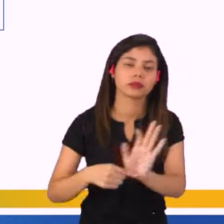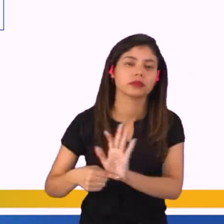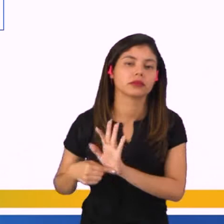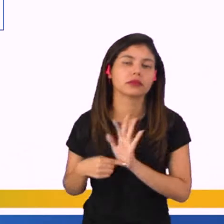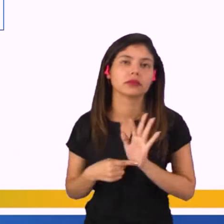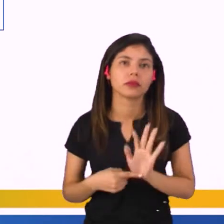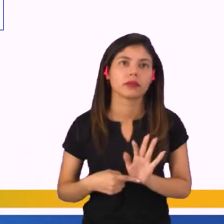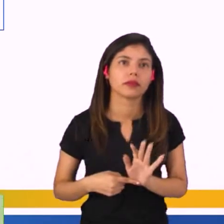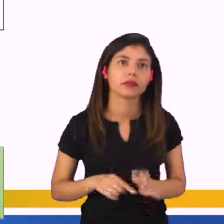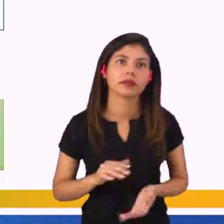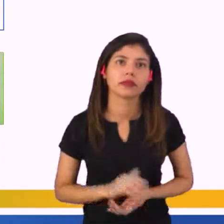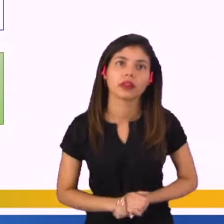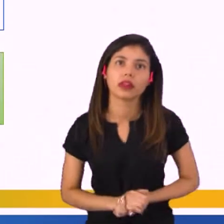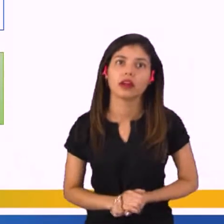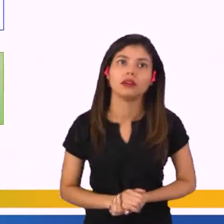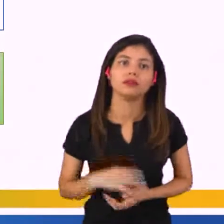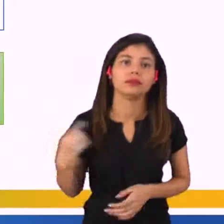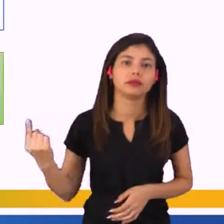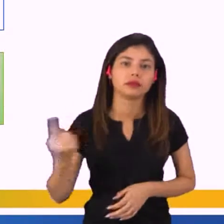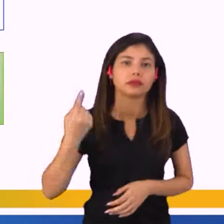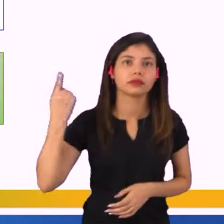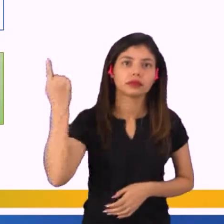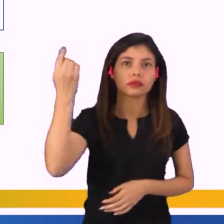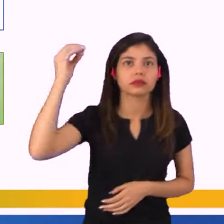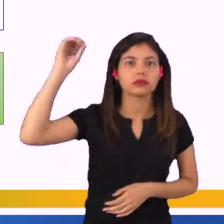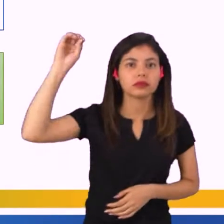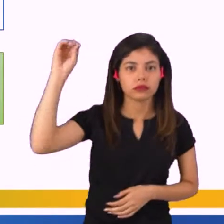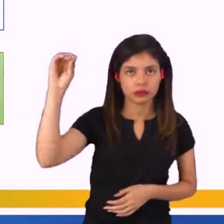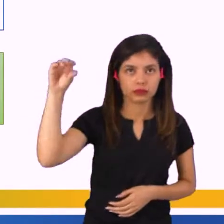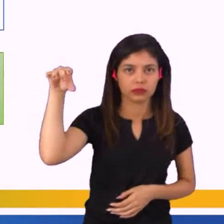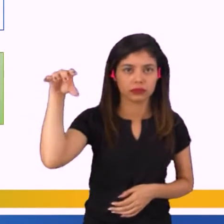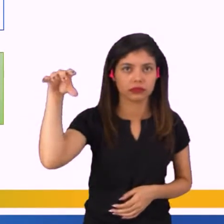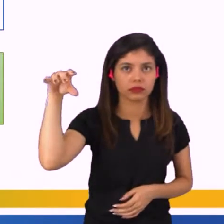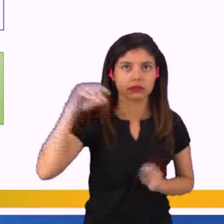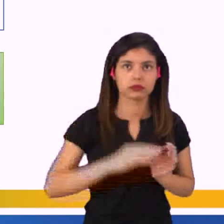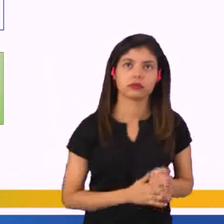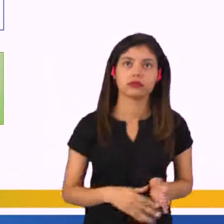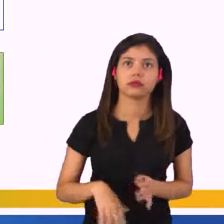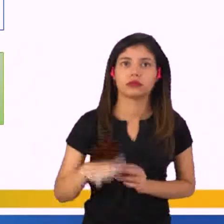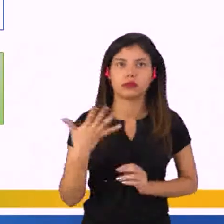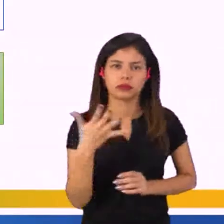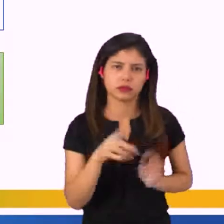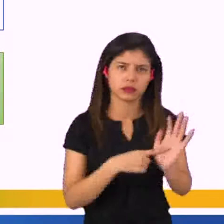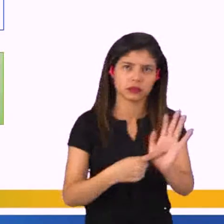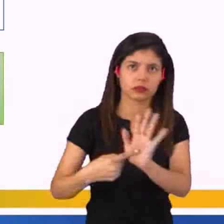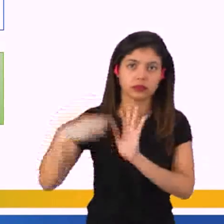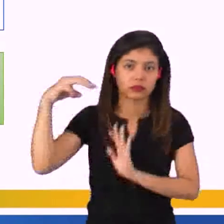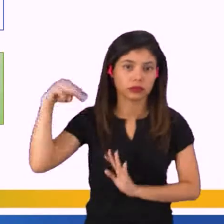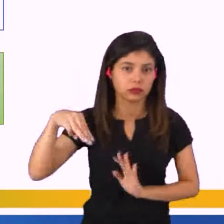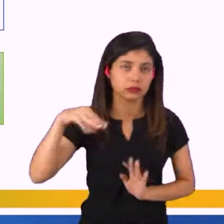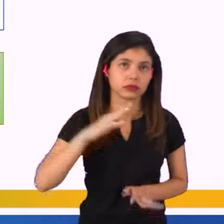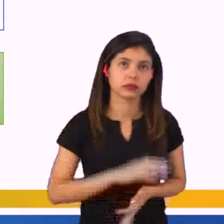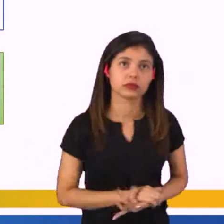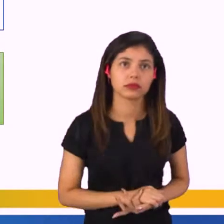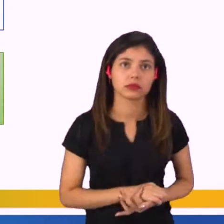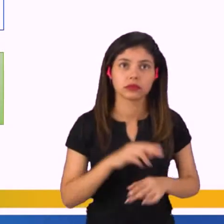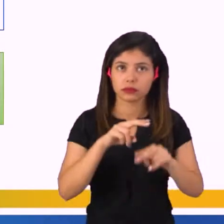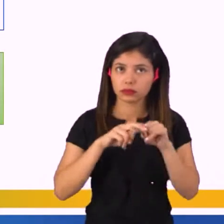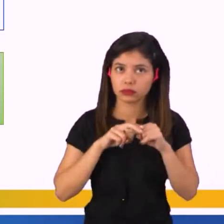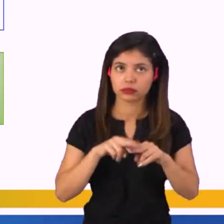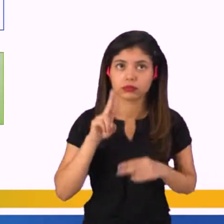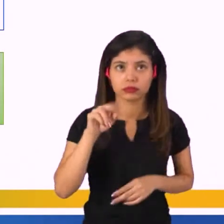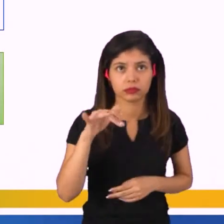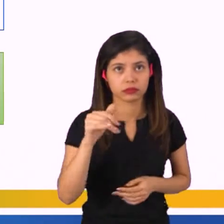medida fornecida para essa unidade. Bom, a altura de um poste, ela é comumente representada em metros,